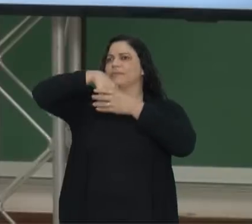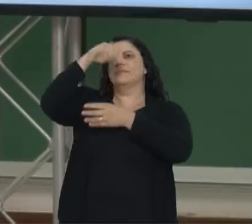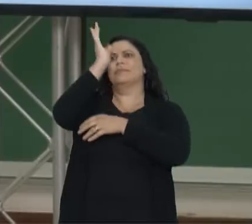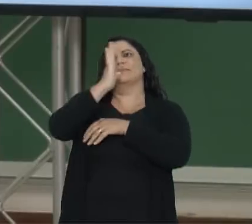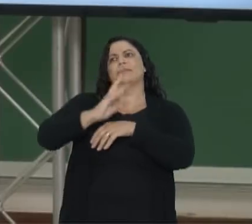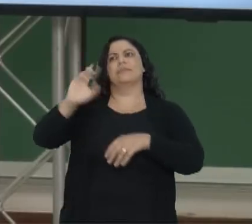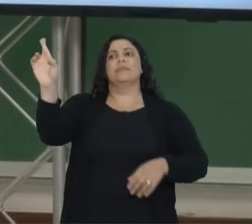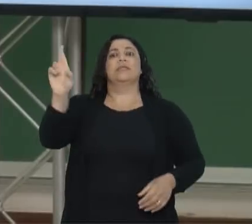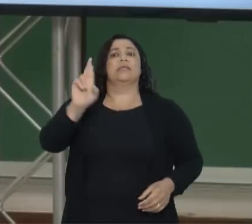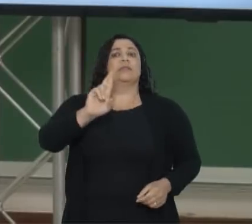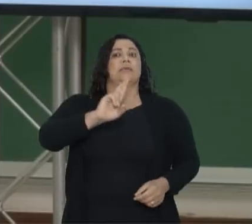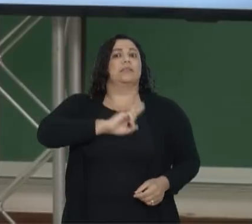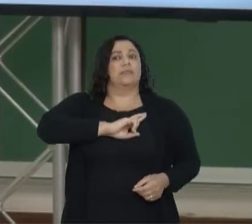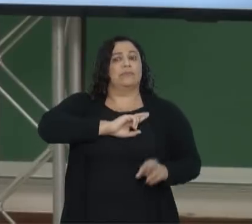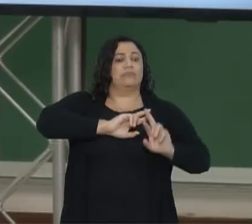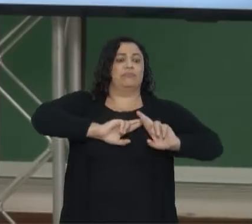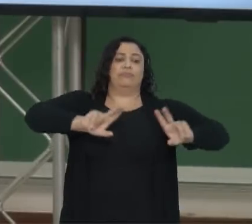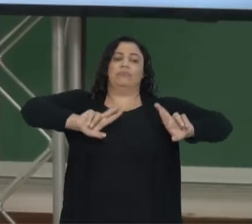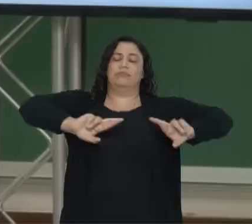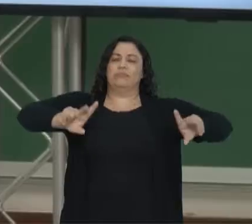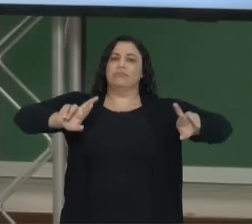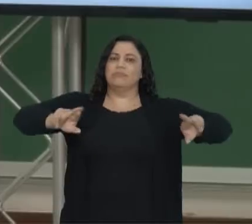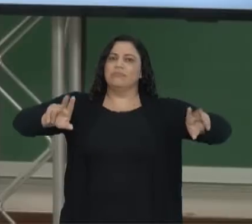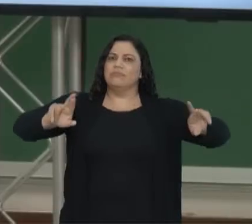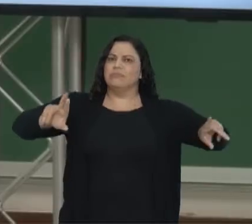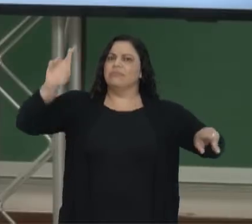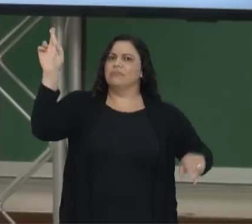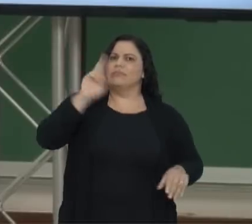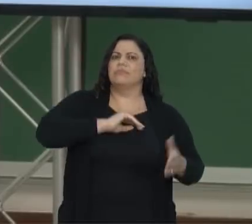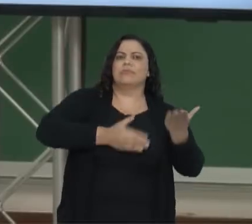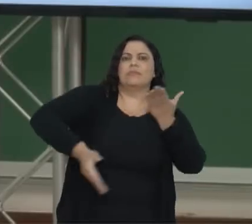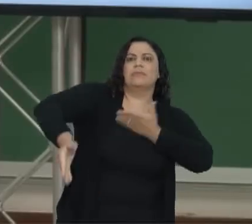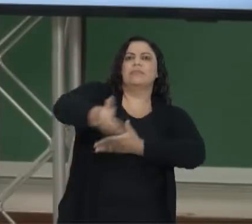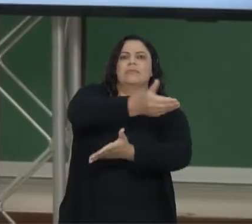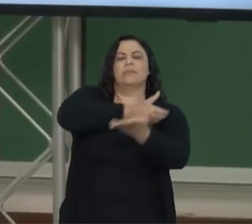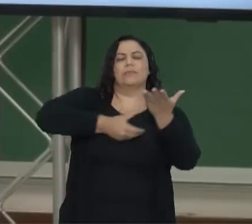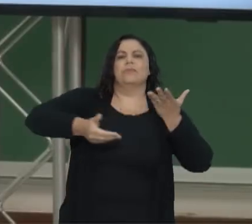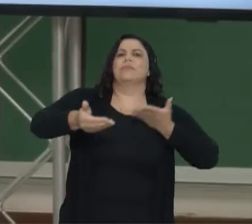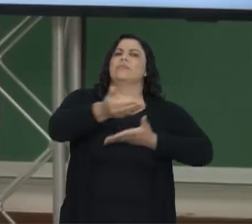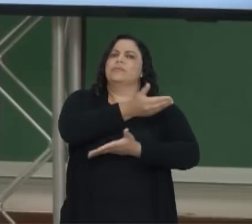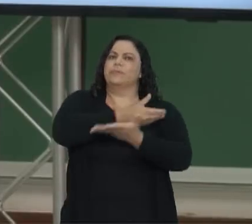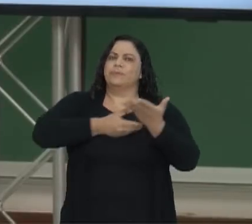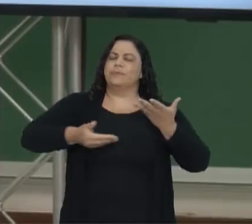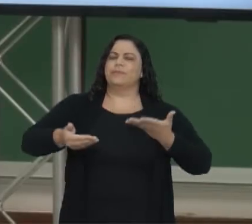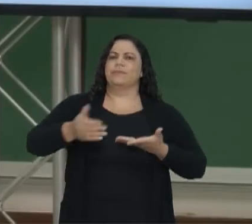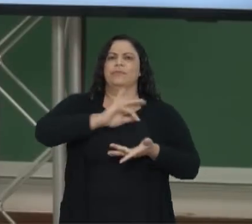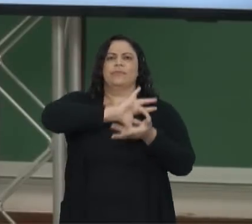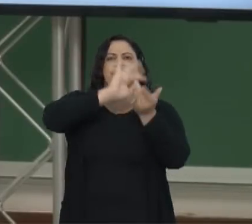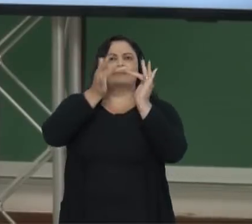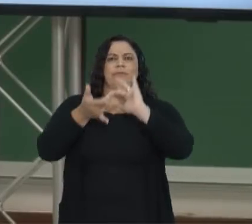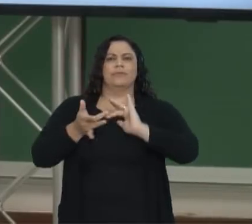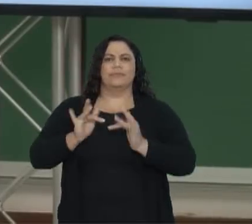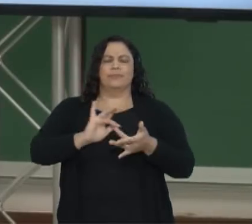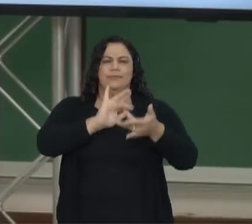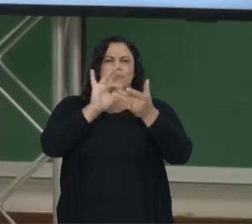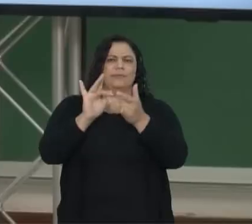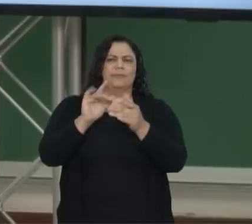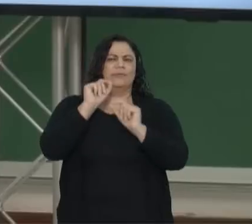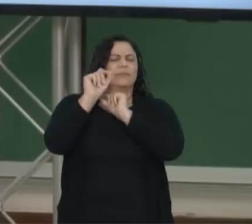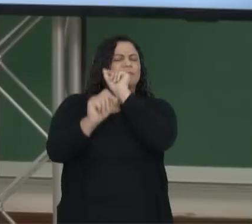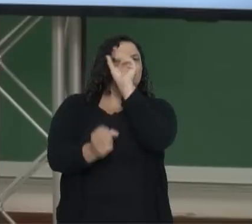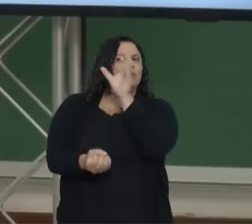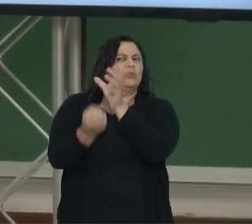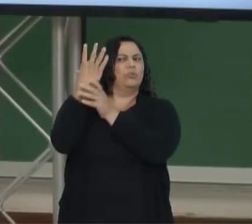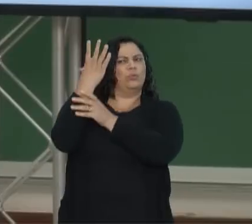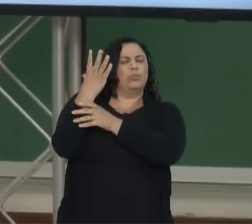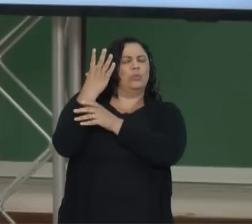Brasil, diferentes religiões que convivem entre si, né? E aí nós vamos ver aqui quais são as de origem